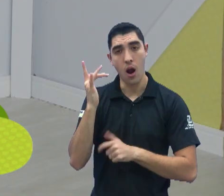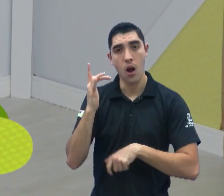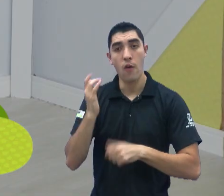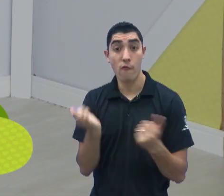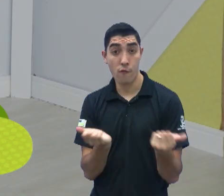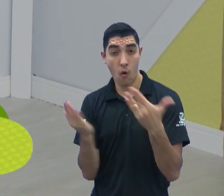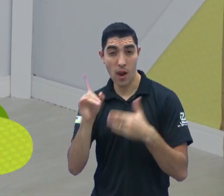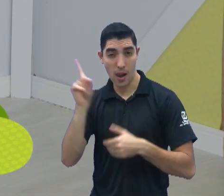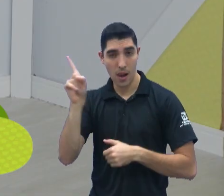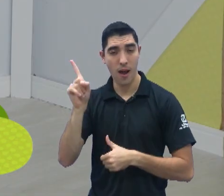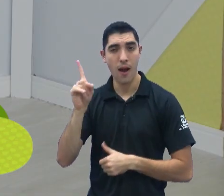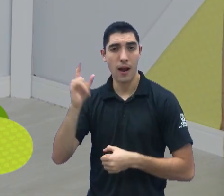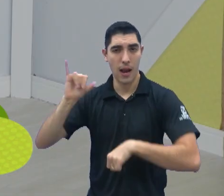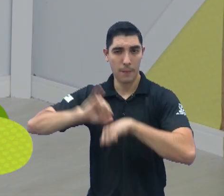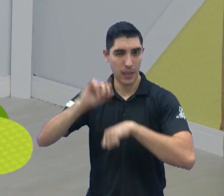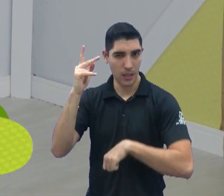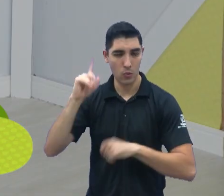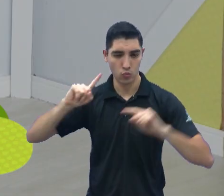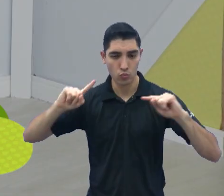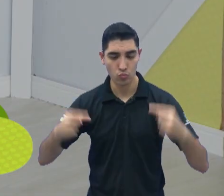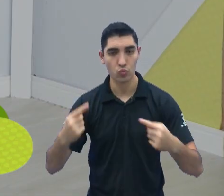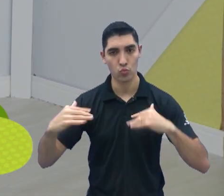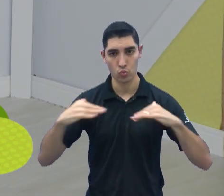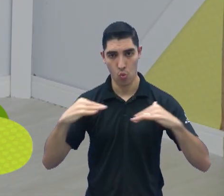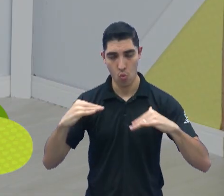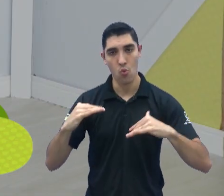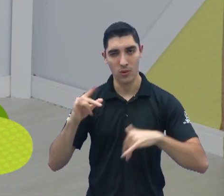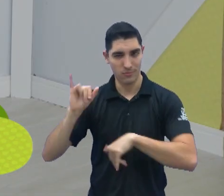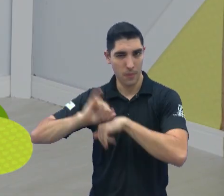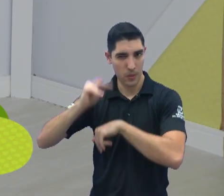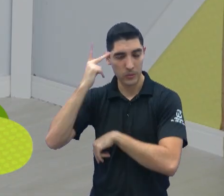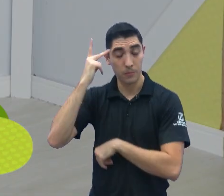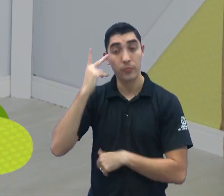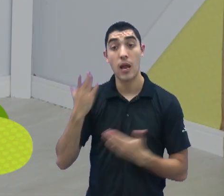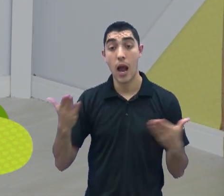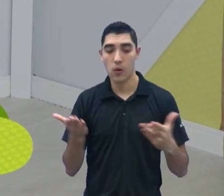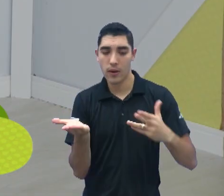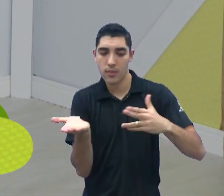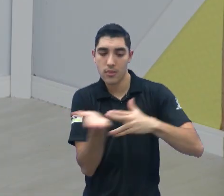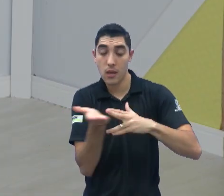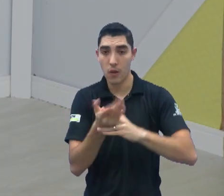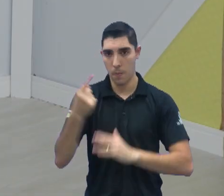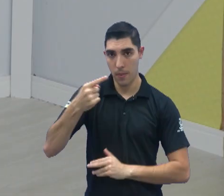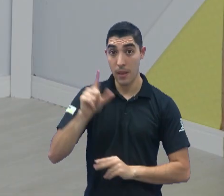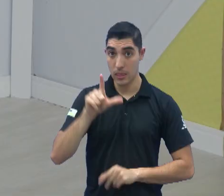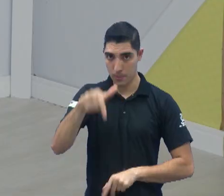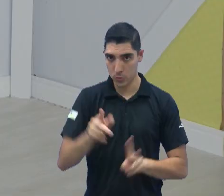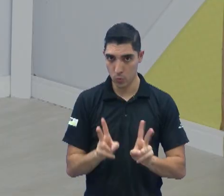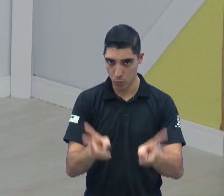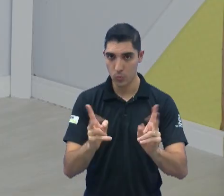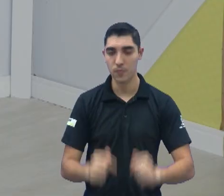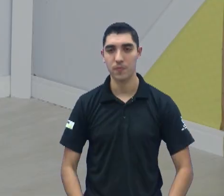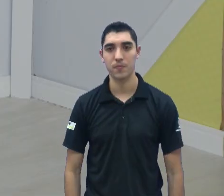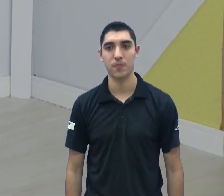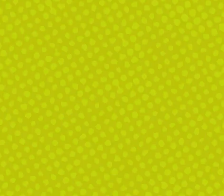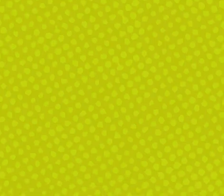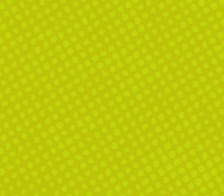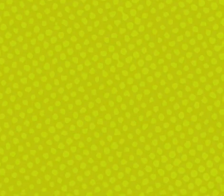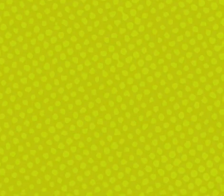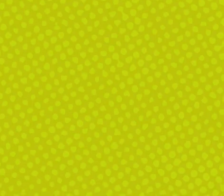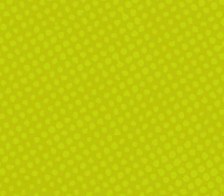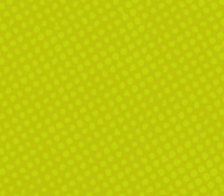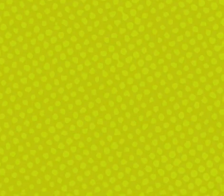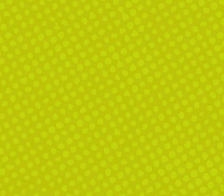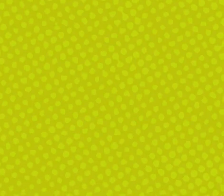vai acompanhar esse jogo e na quarta-feira os detalhes para você aqui no Hora do Esporte, que faz o primeiro intervalo do dia. Não sai daí, já voltamos.